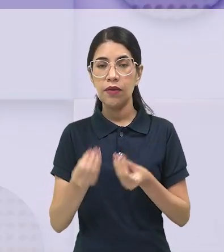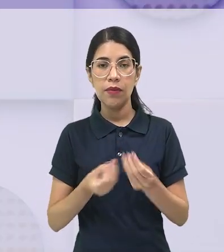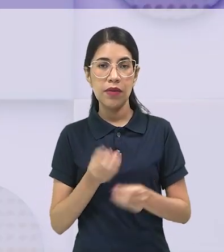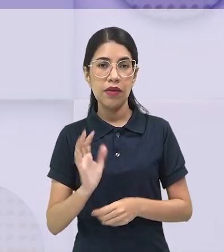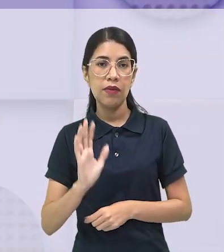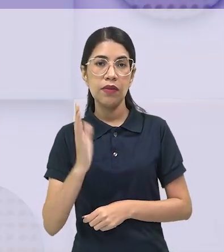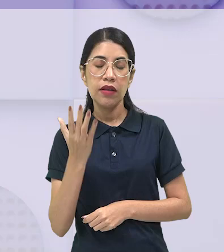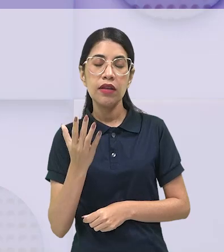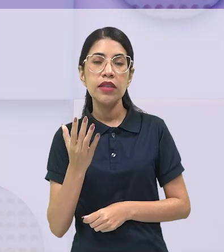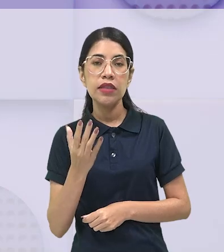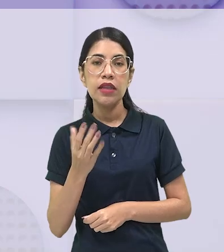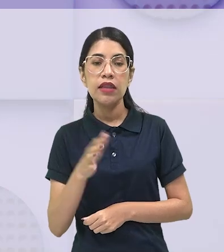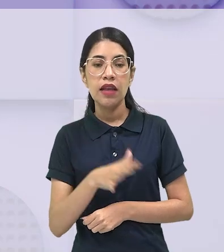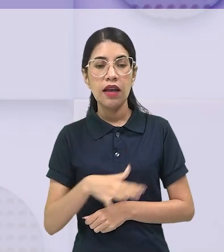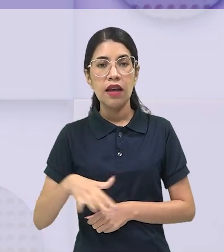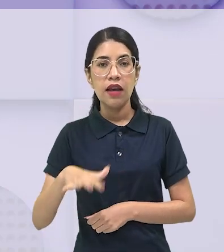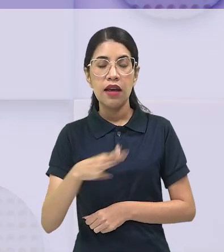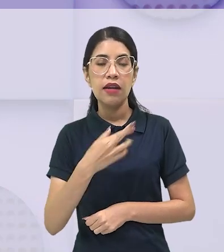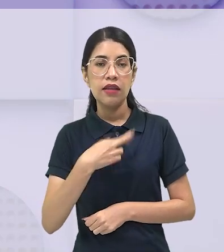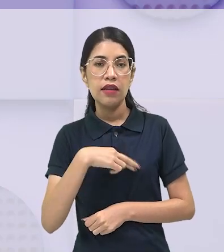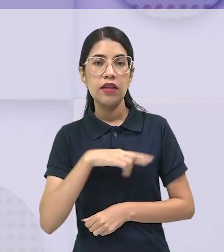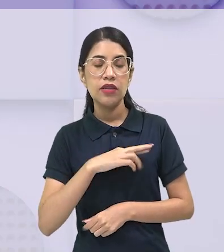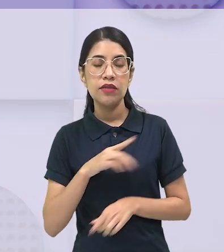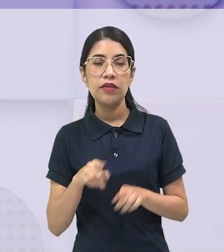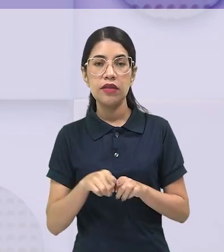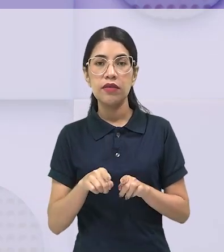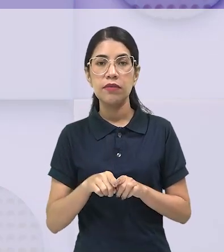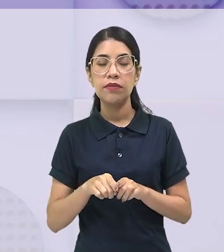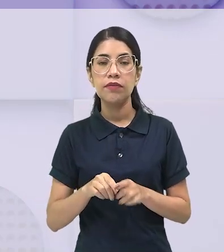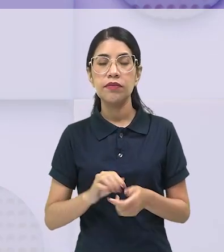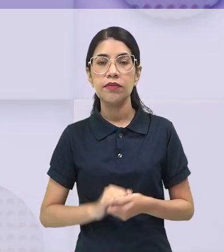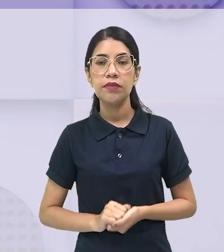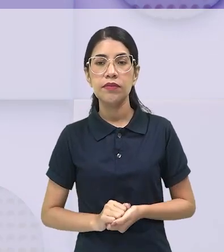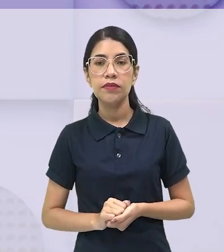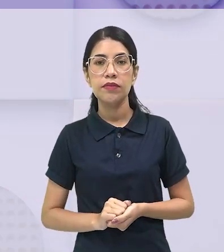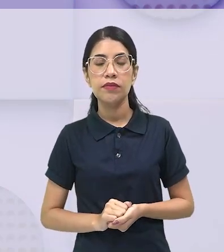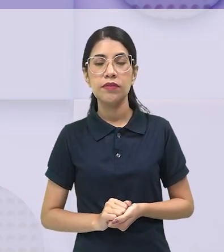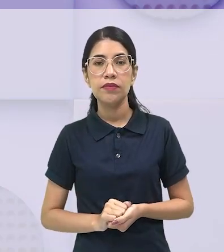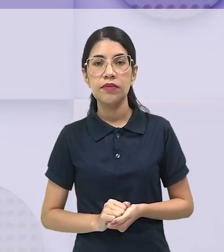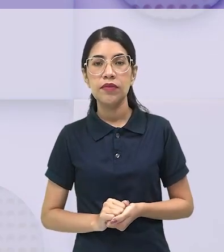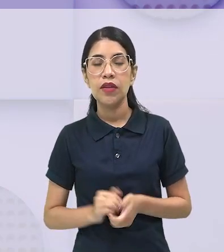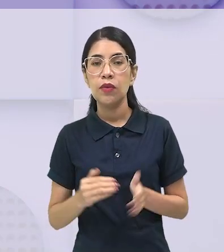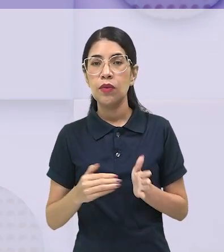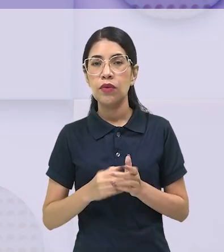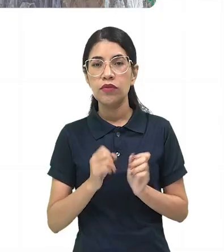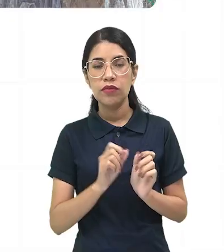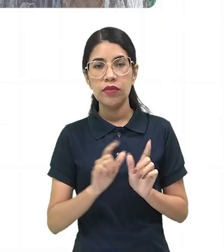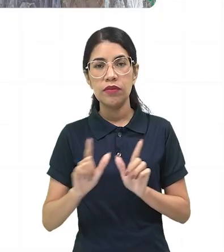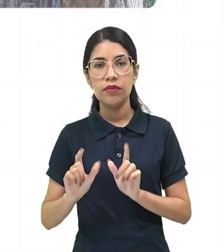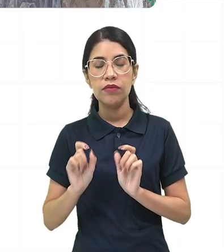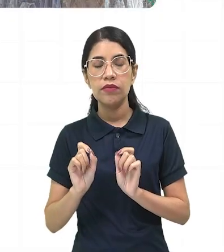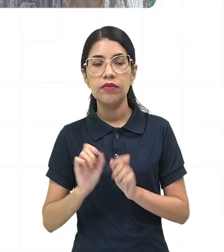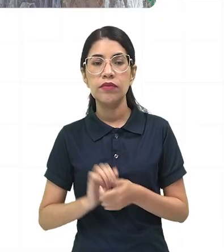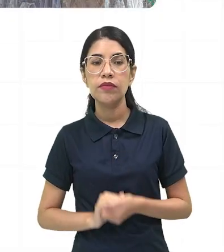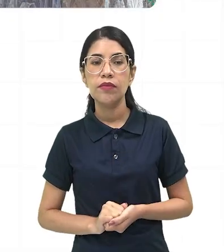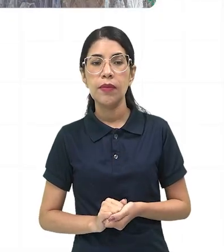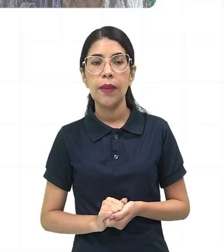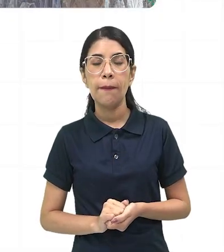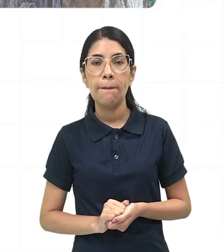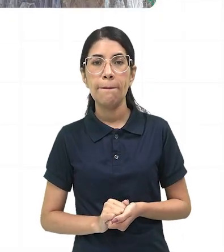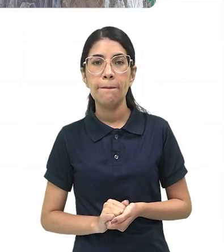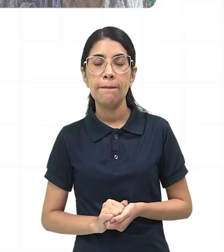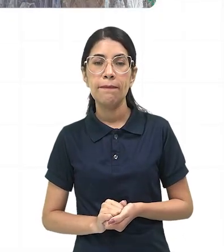partir disso, né? No ambiente religioso. Vamos lá, vamos ver se nós ainda temos mais um último slide, vamos lá, uma última